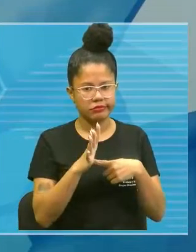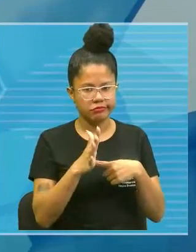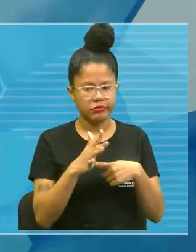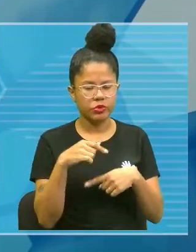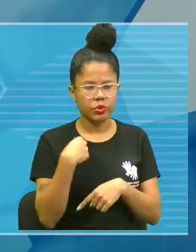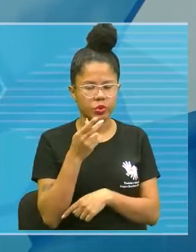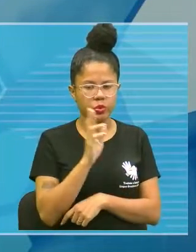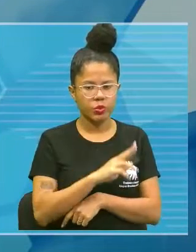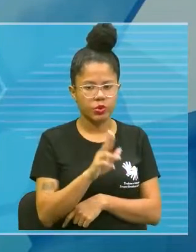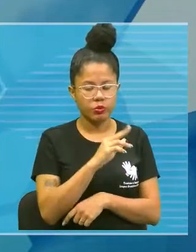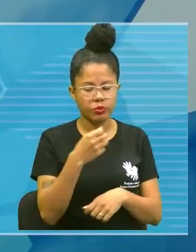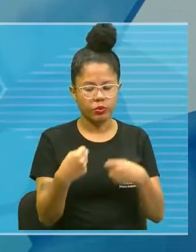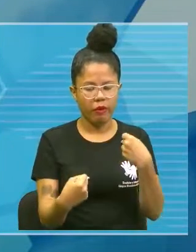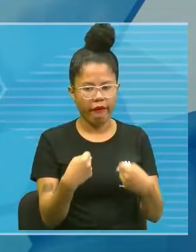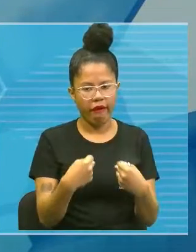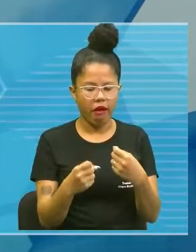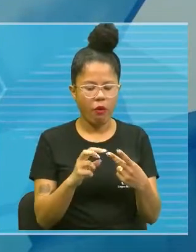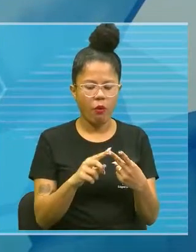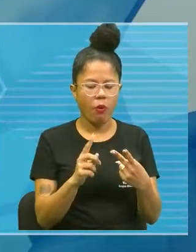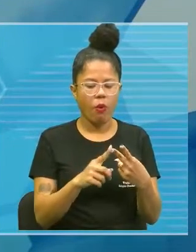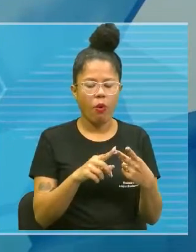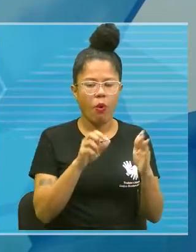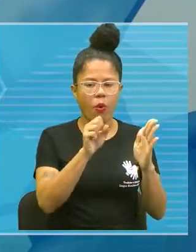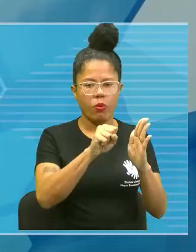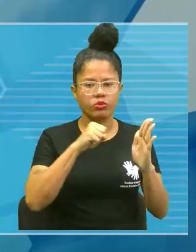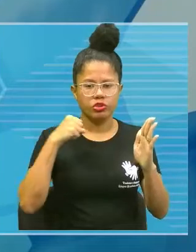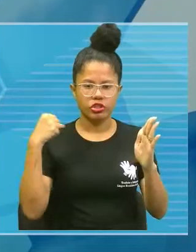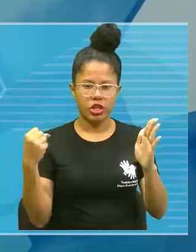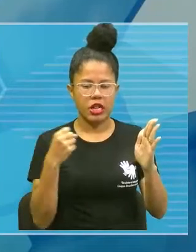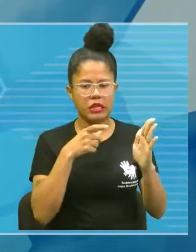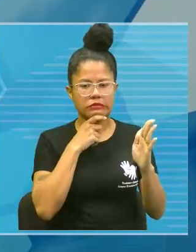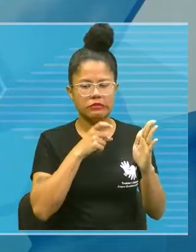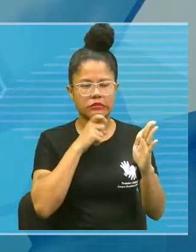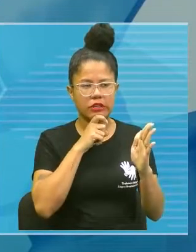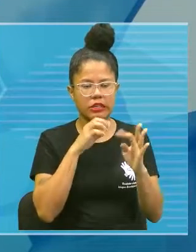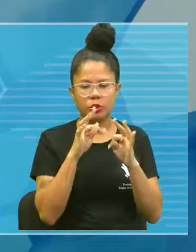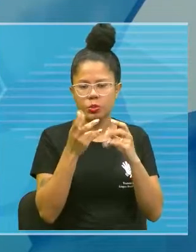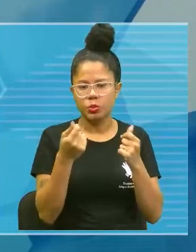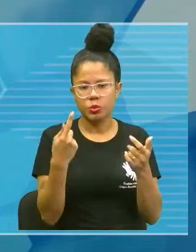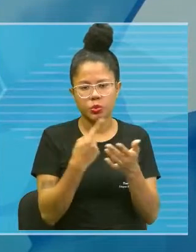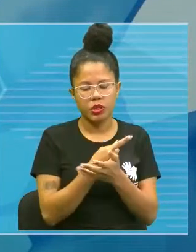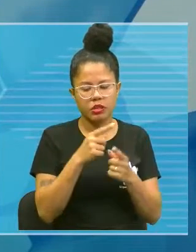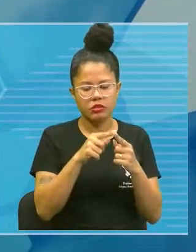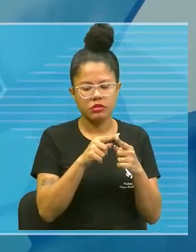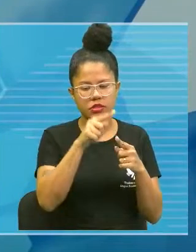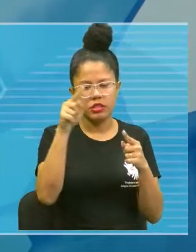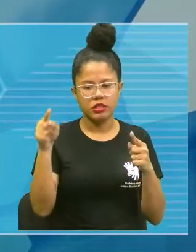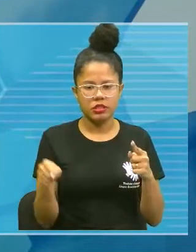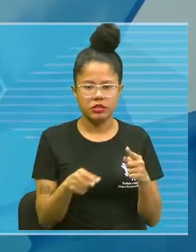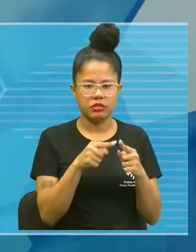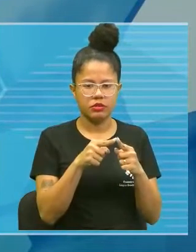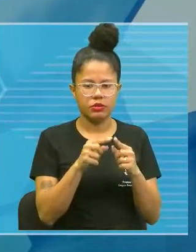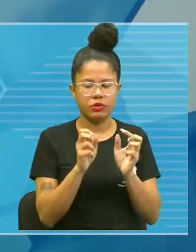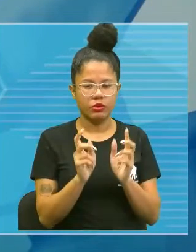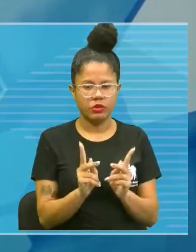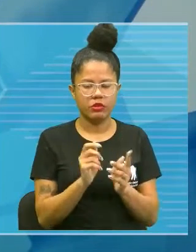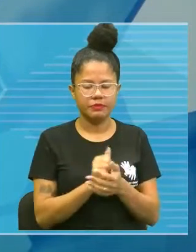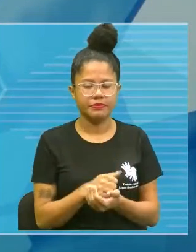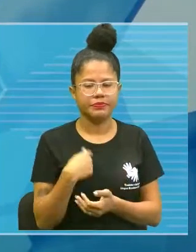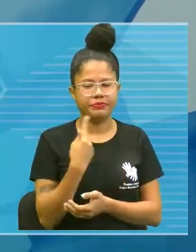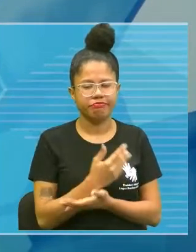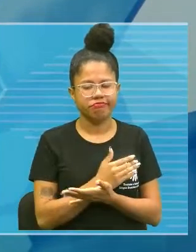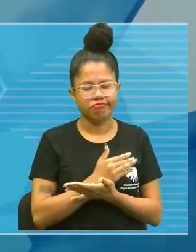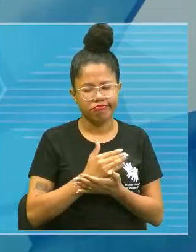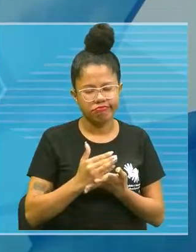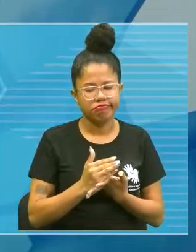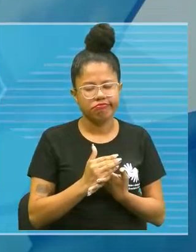funcionamento de uma geladeira, por exemplo, todos eles são feitos através desses ciclos. Bacaninha? Então, a gente vai começar a